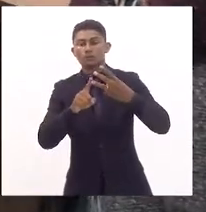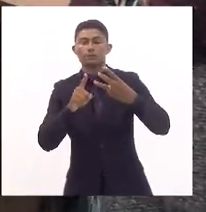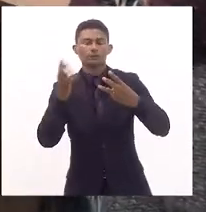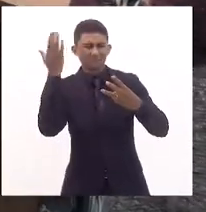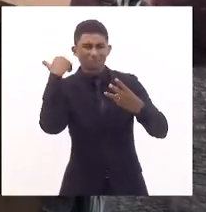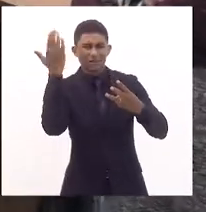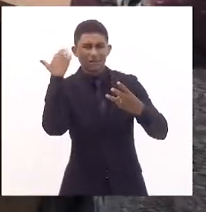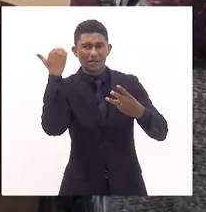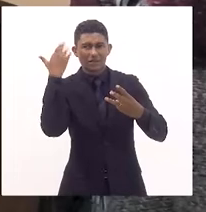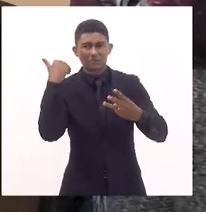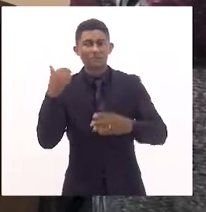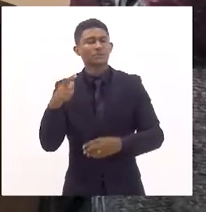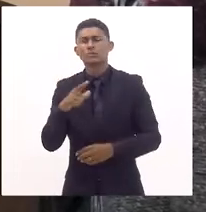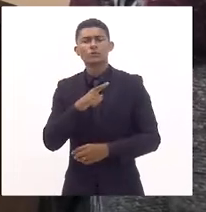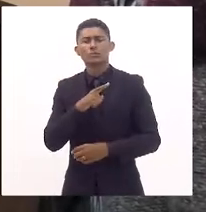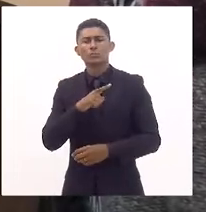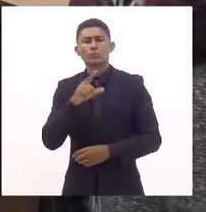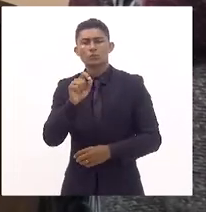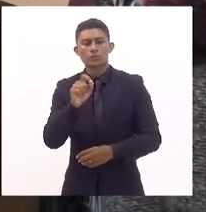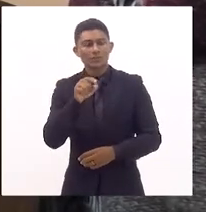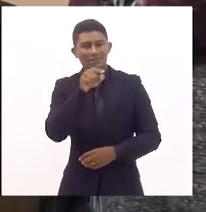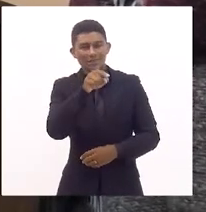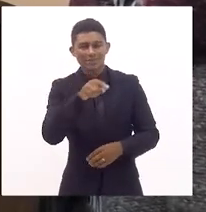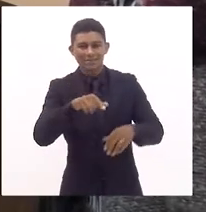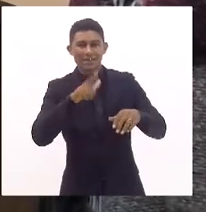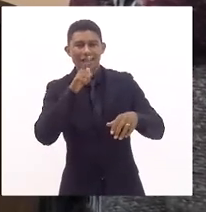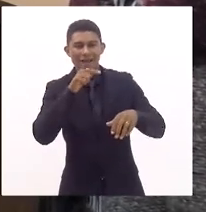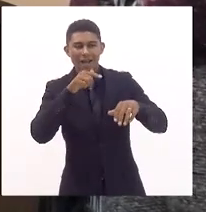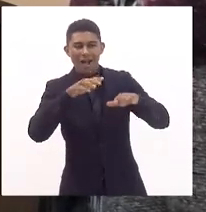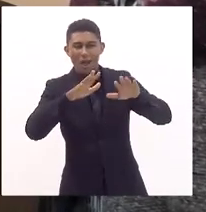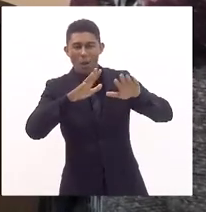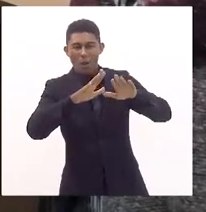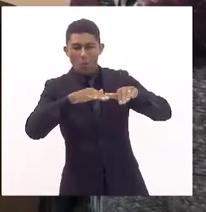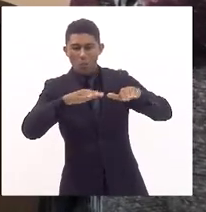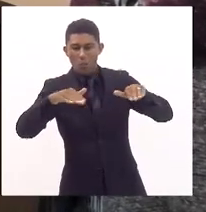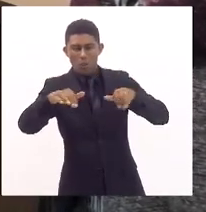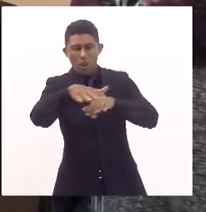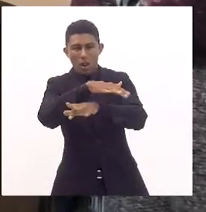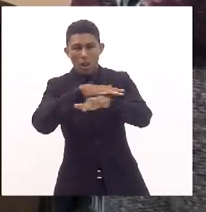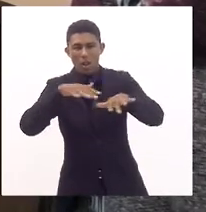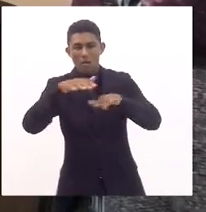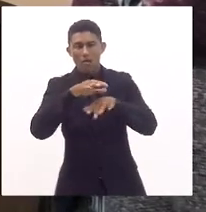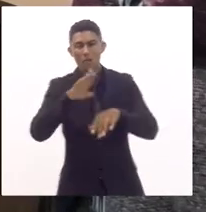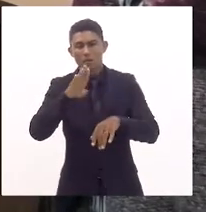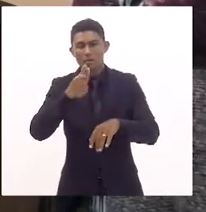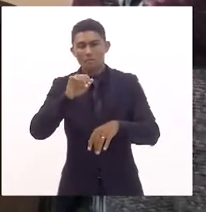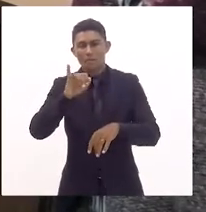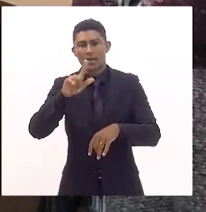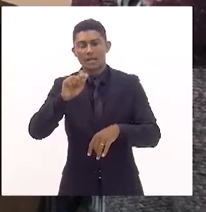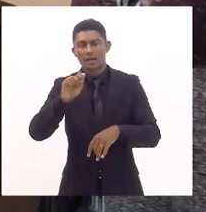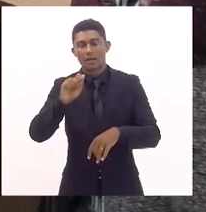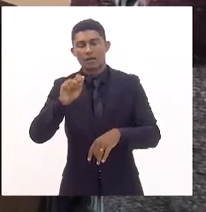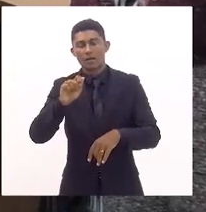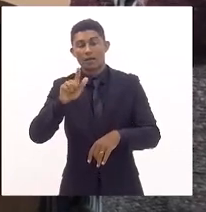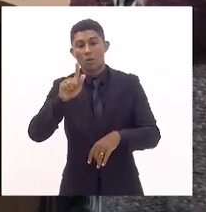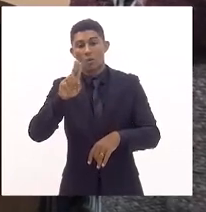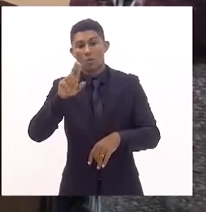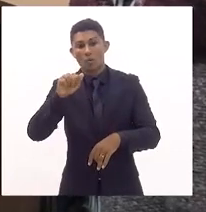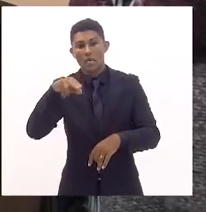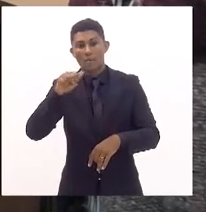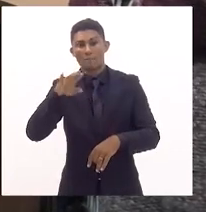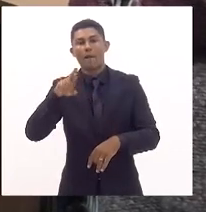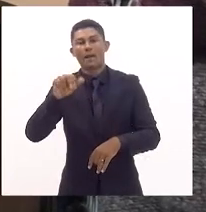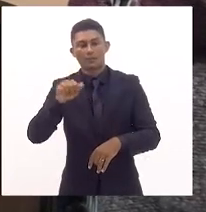atrás, tinha se colocado em torno da Baía de Guanabara várias ecobarreiras com ecopontos, cerca